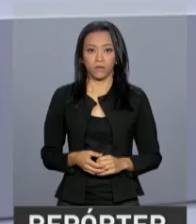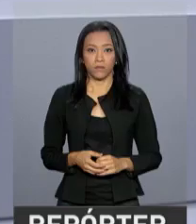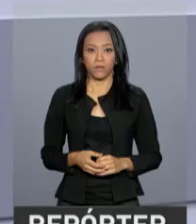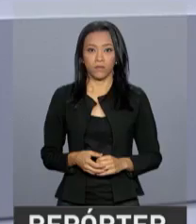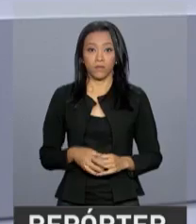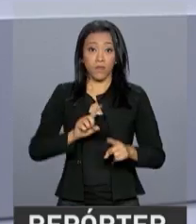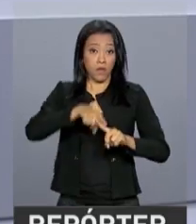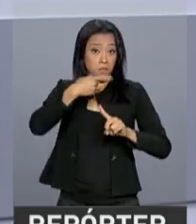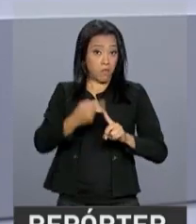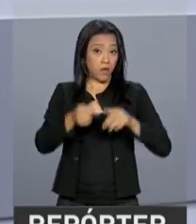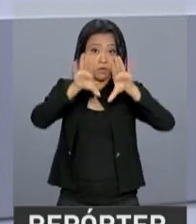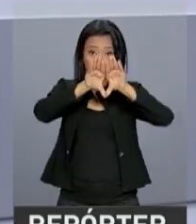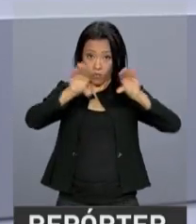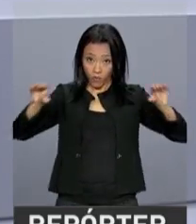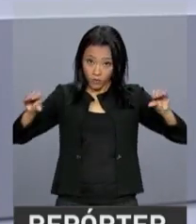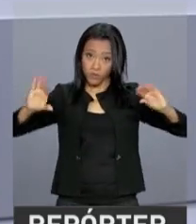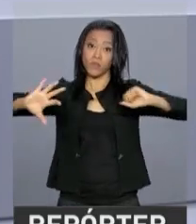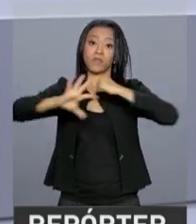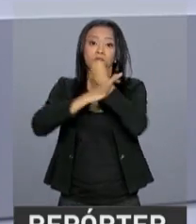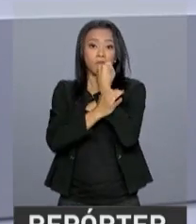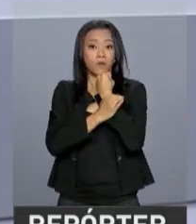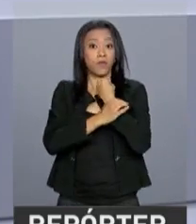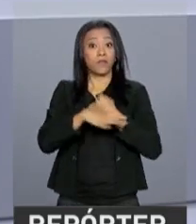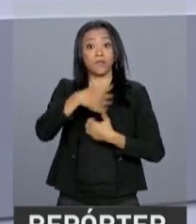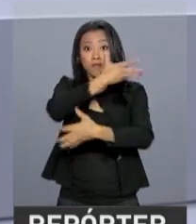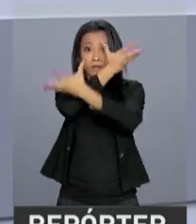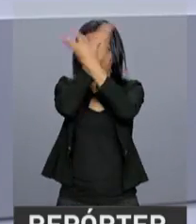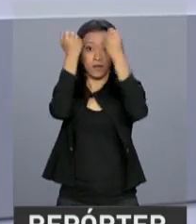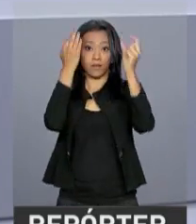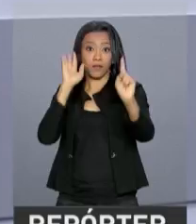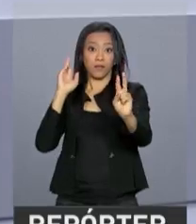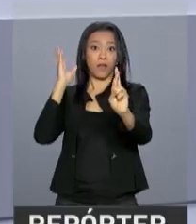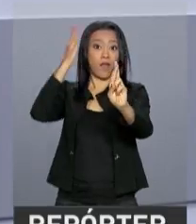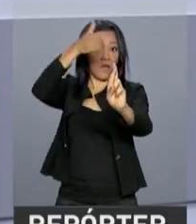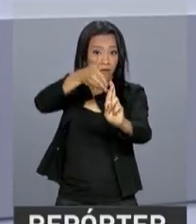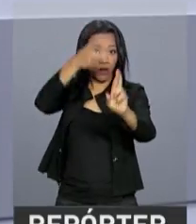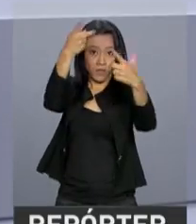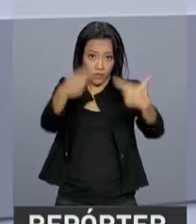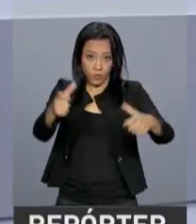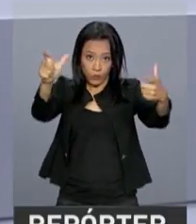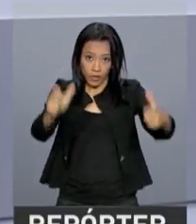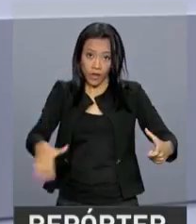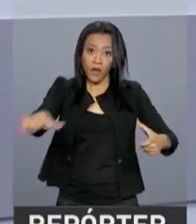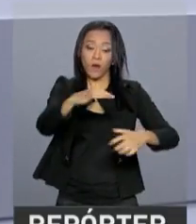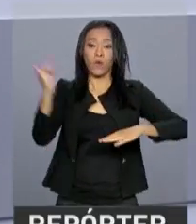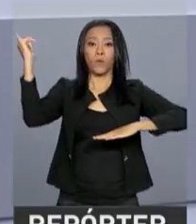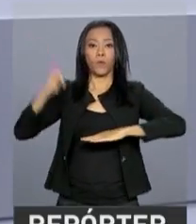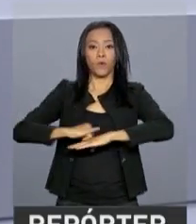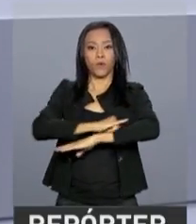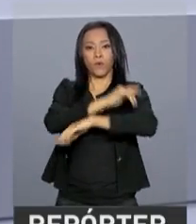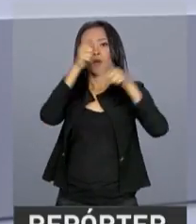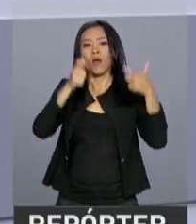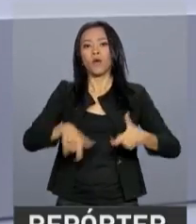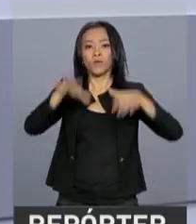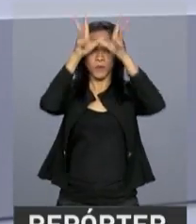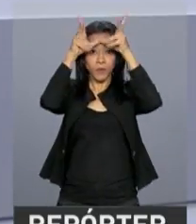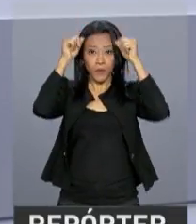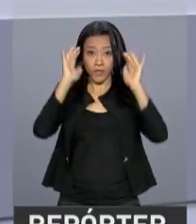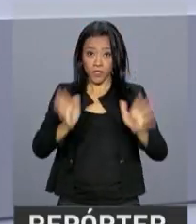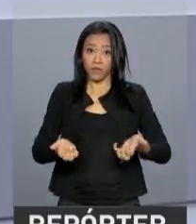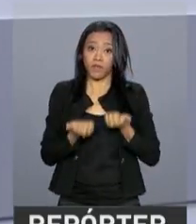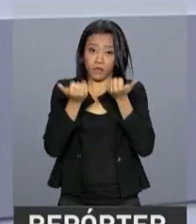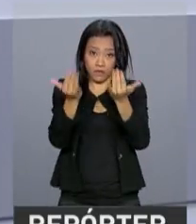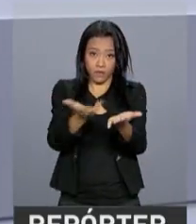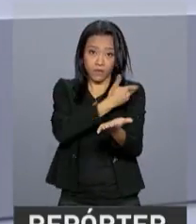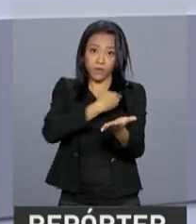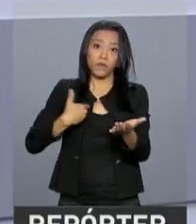mais conforto e segurança sem esquecer das referências locais o aeroporto de rio branco no acre foi entregue pelo governo